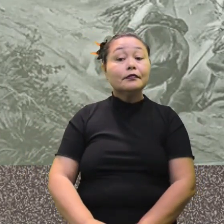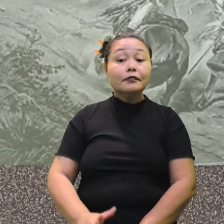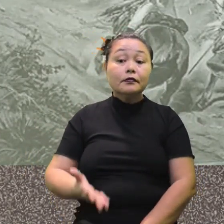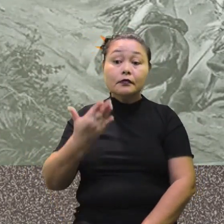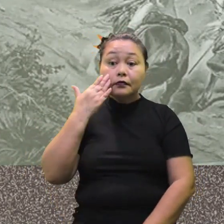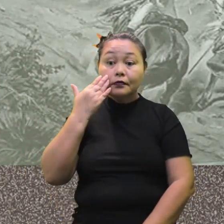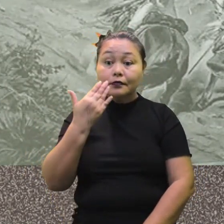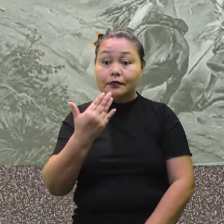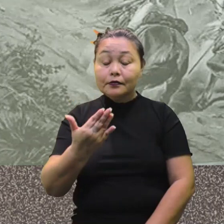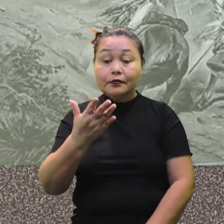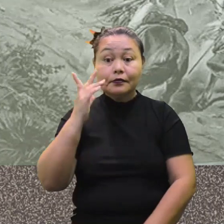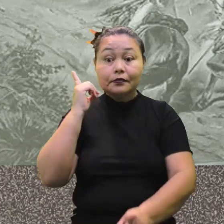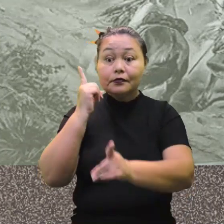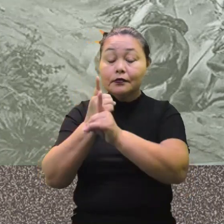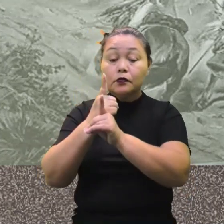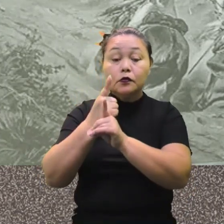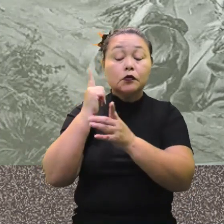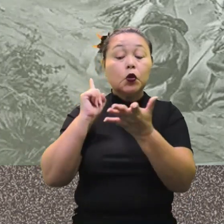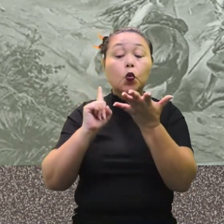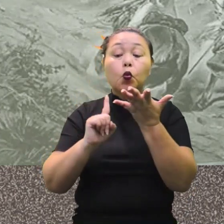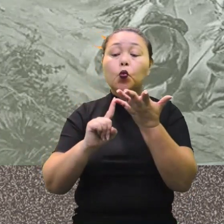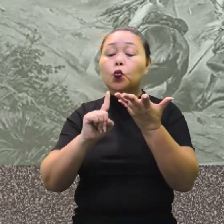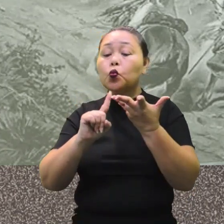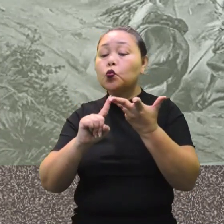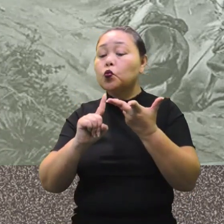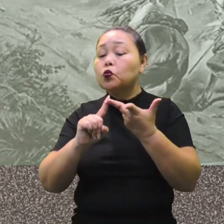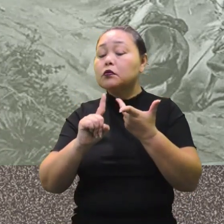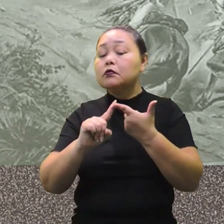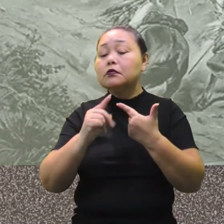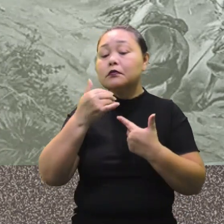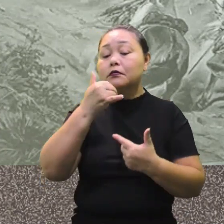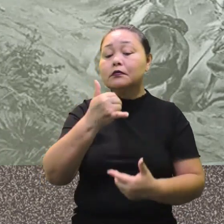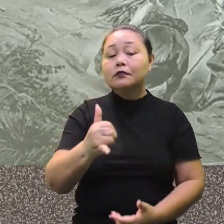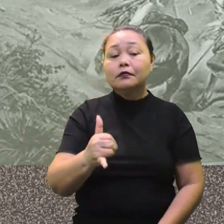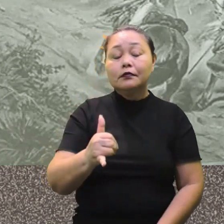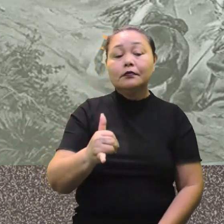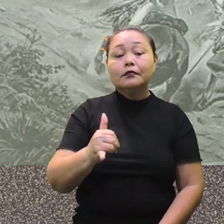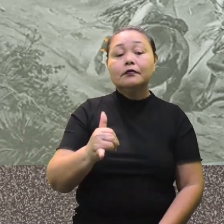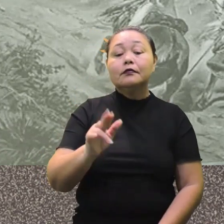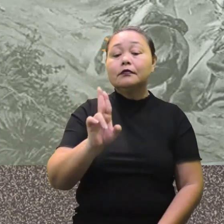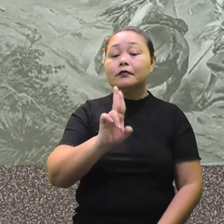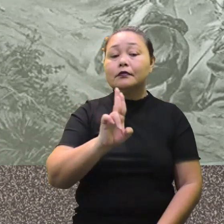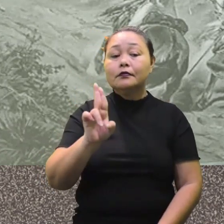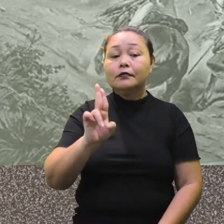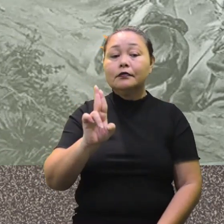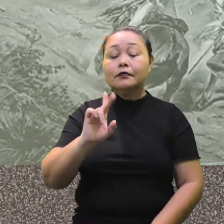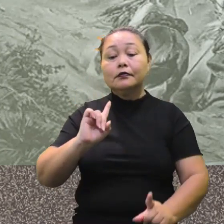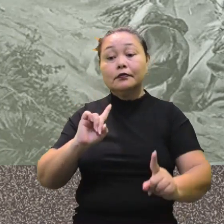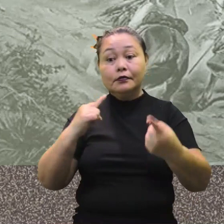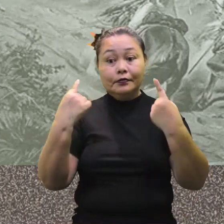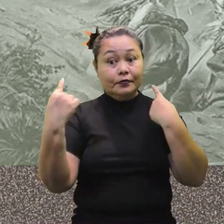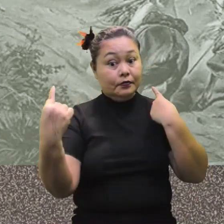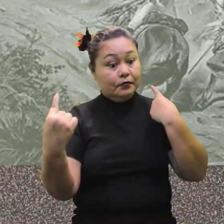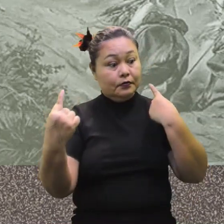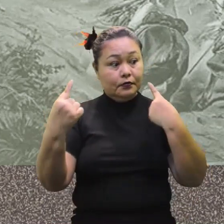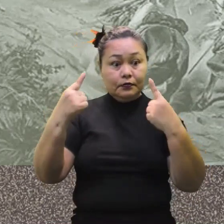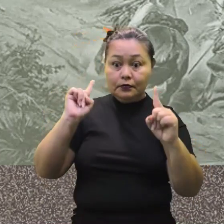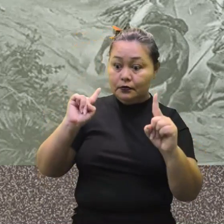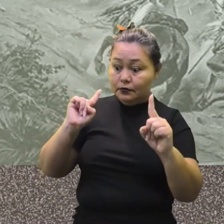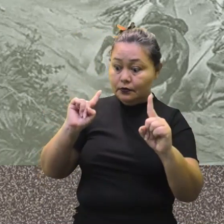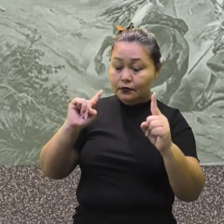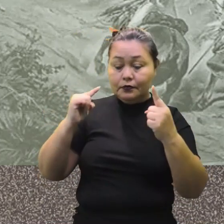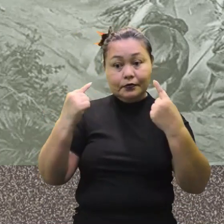Se descobriu aí, então, outras fontes de energia chamadas energias